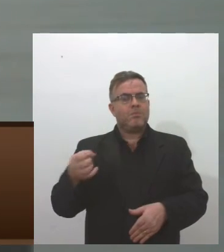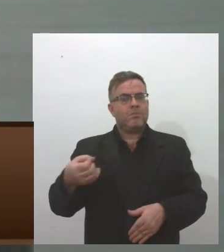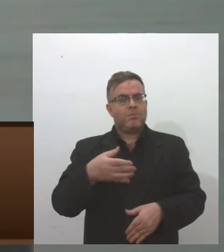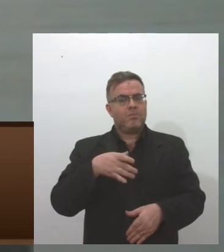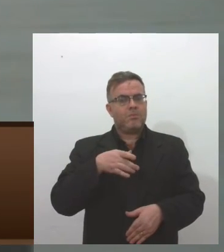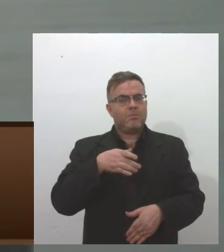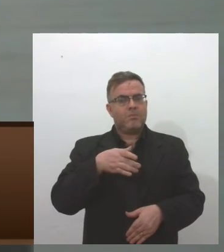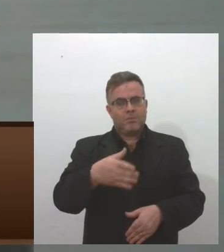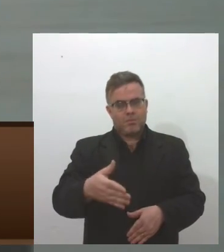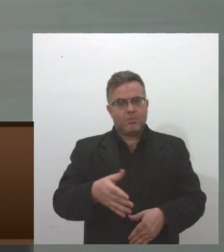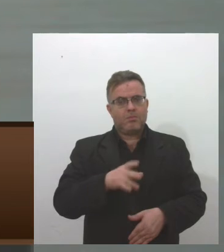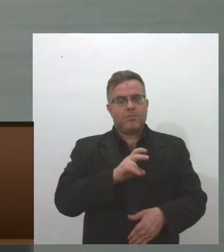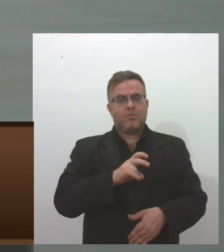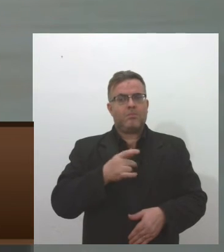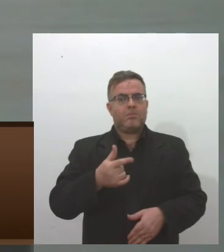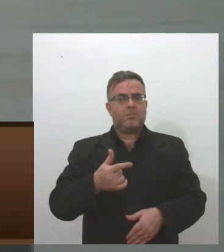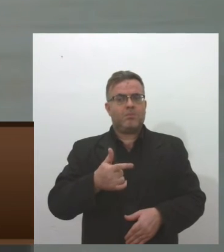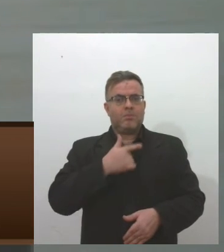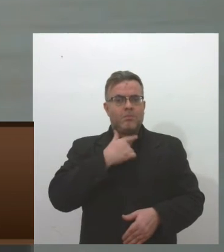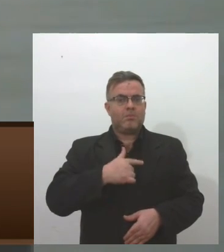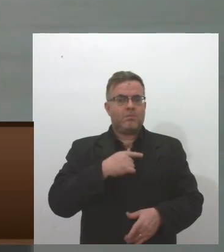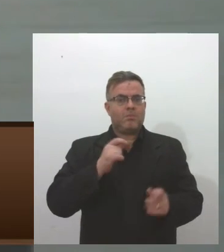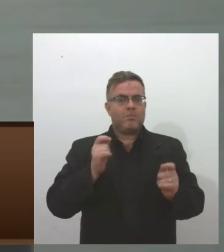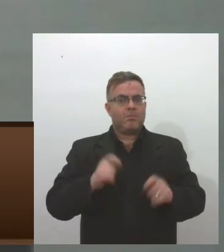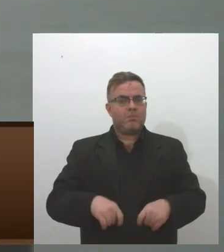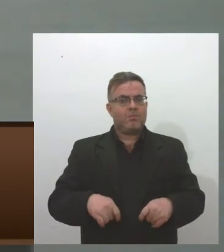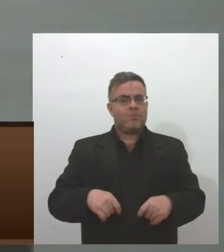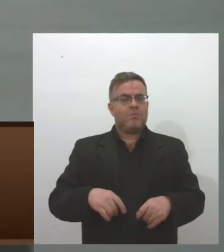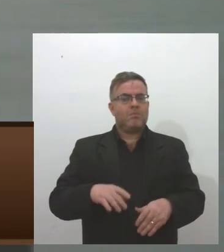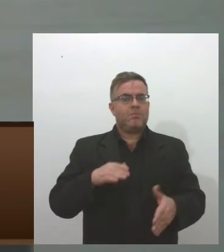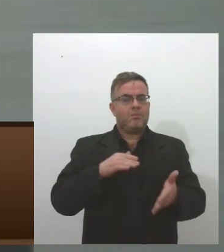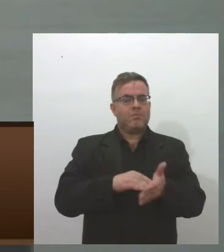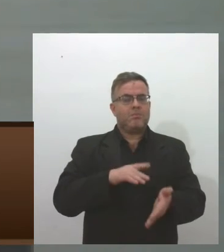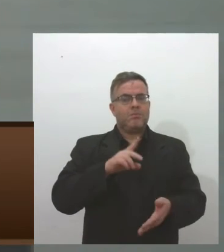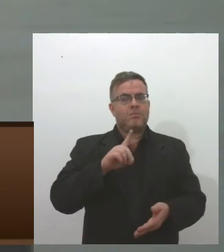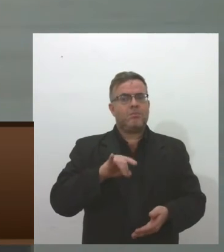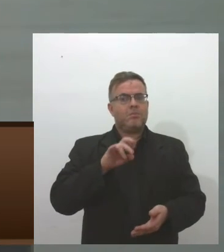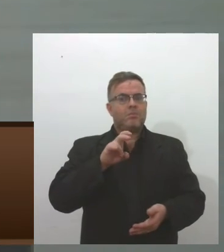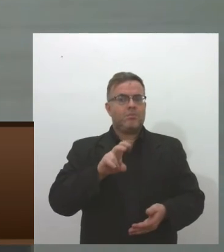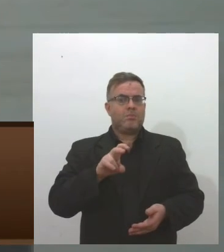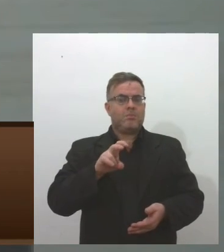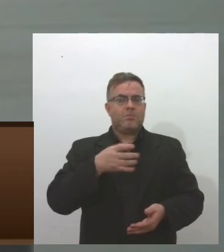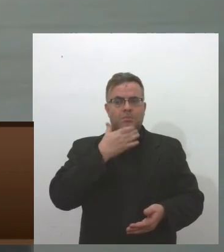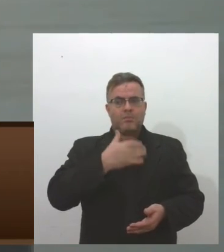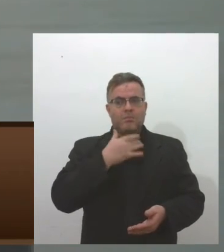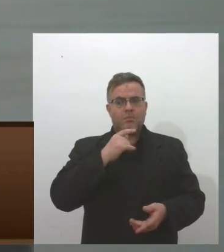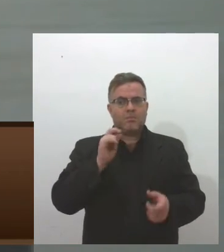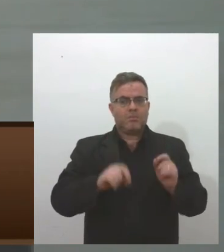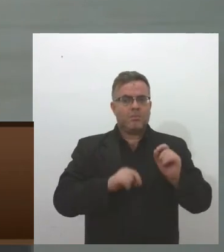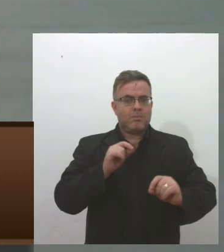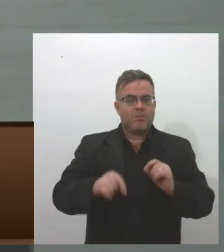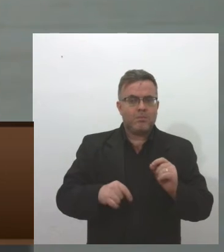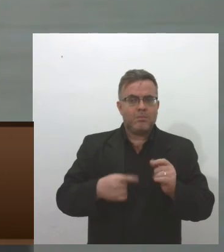para 52 vagas é dia 5 de dezembro. As provas que estavam previstas